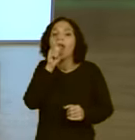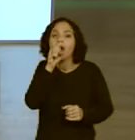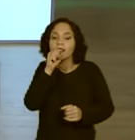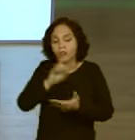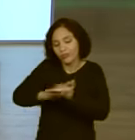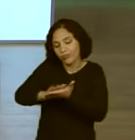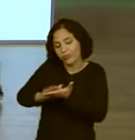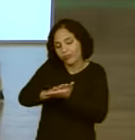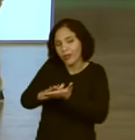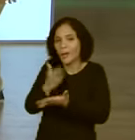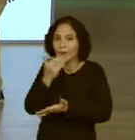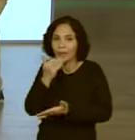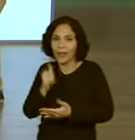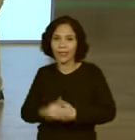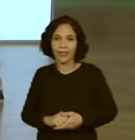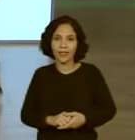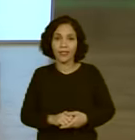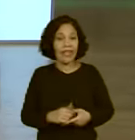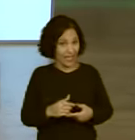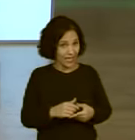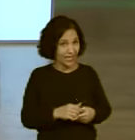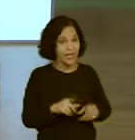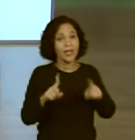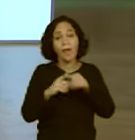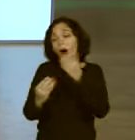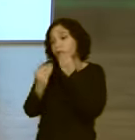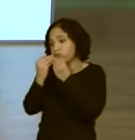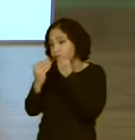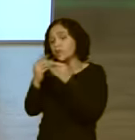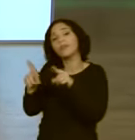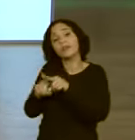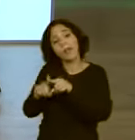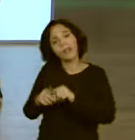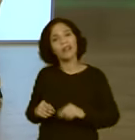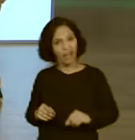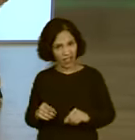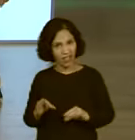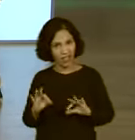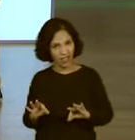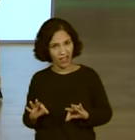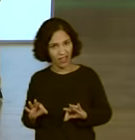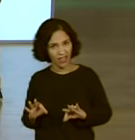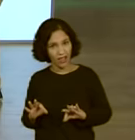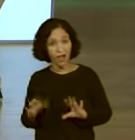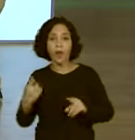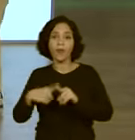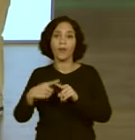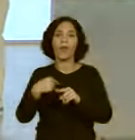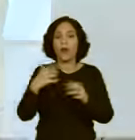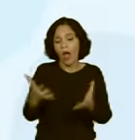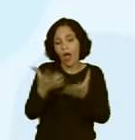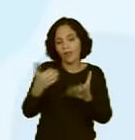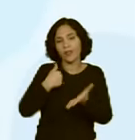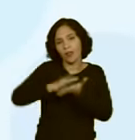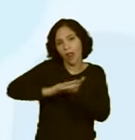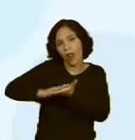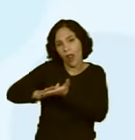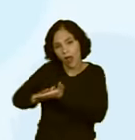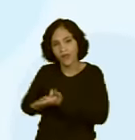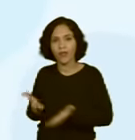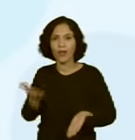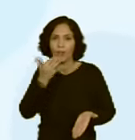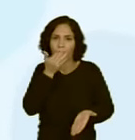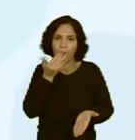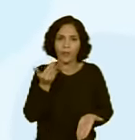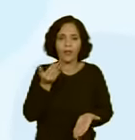lavar laranja para comer. Tem que lavar a laranja? E Vamos ver? até o lanche acho que dá para colocar aí. É mesmo? Porque eu vou lavar alface para